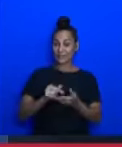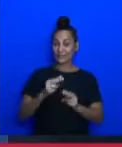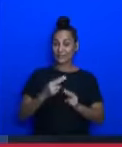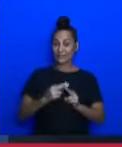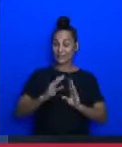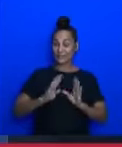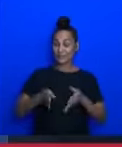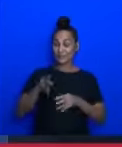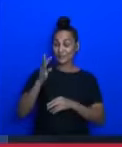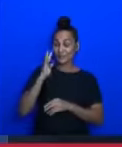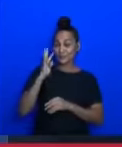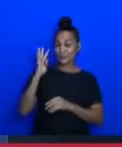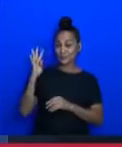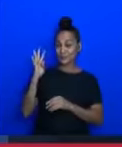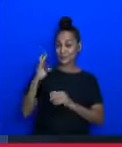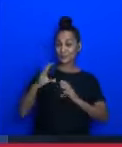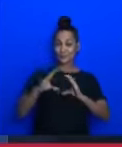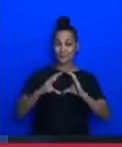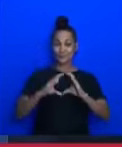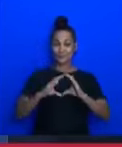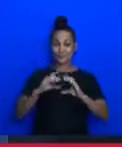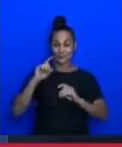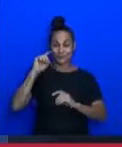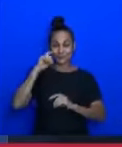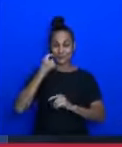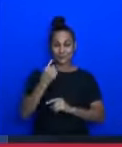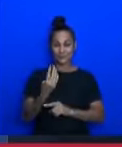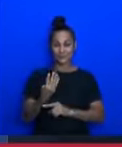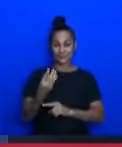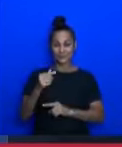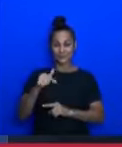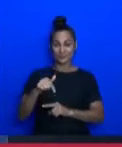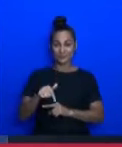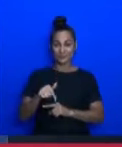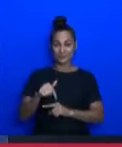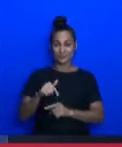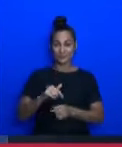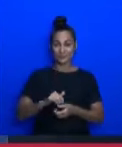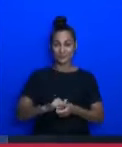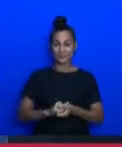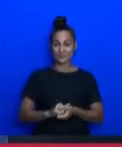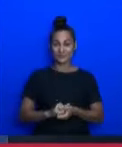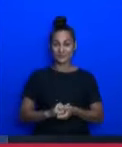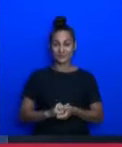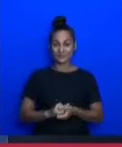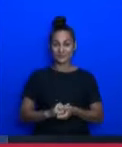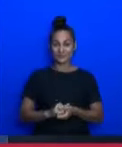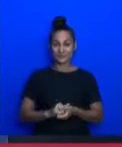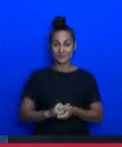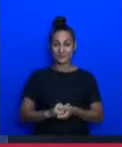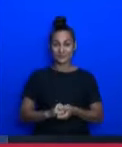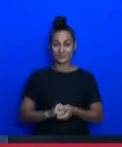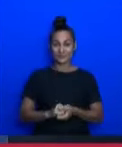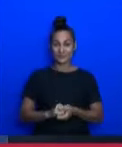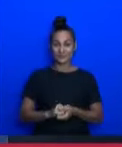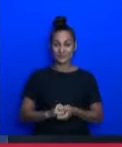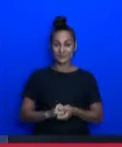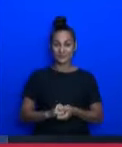Loterias Caixa, já pensou? Bola preta, 47. Preta número 47.